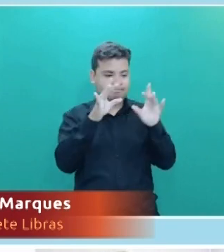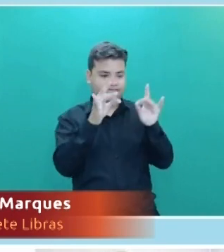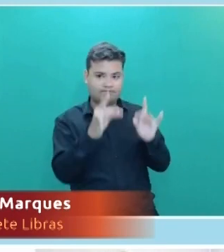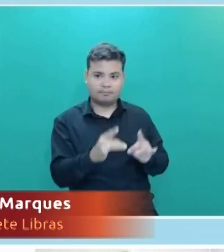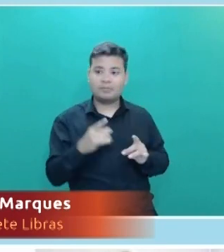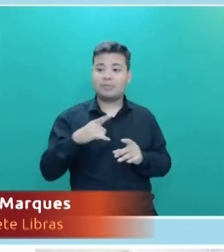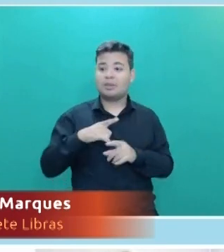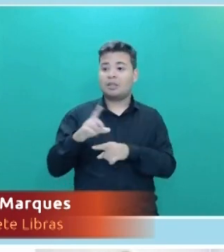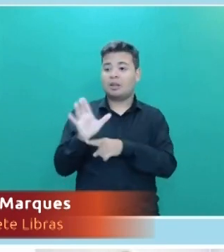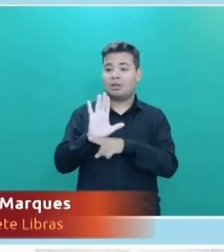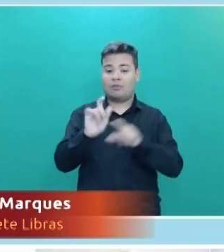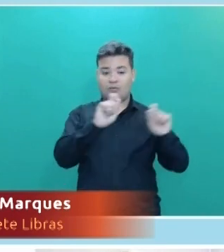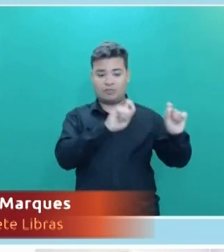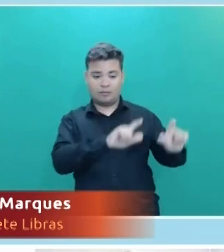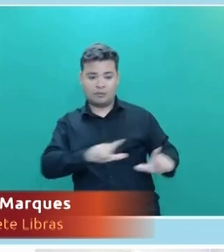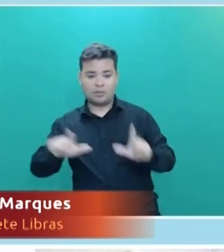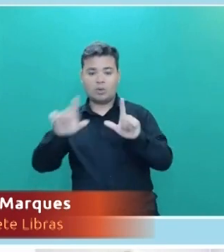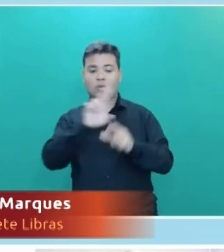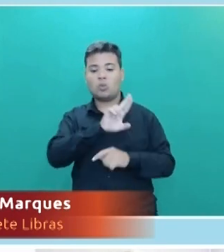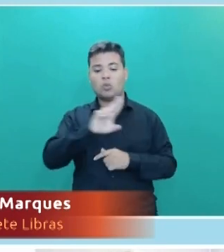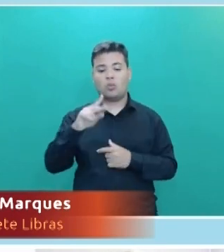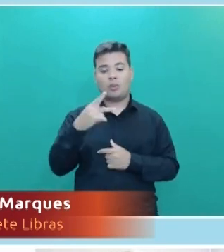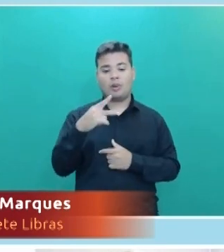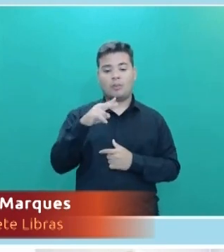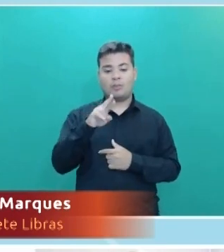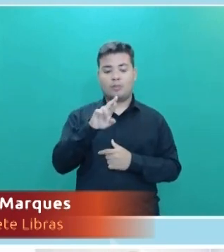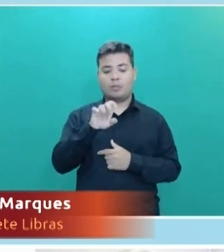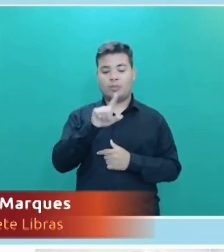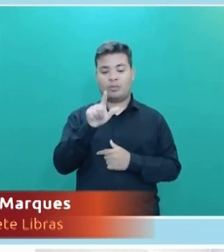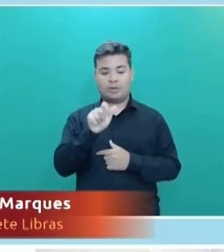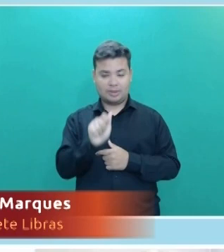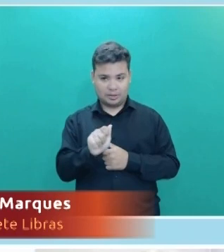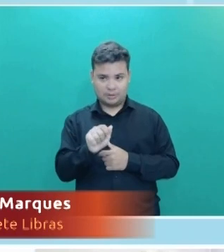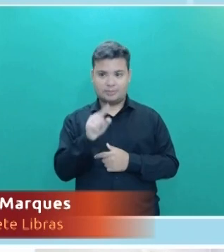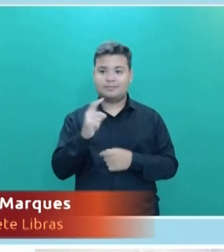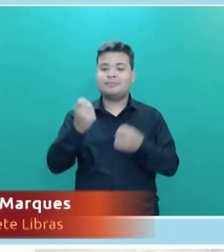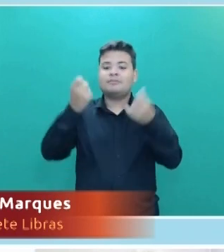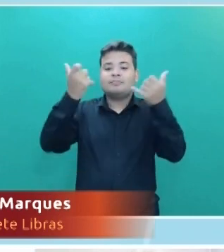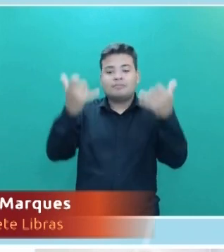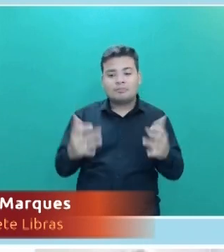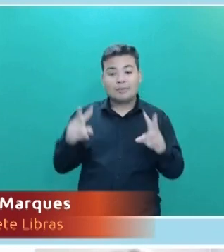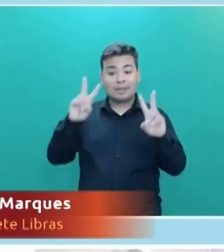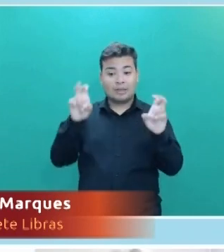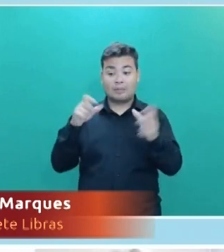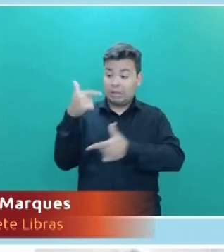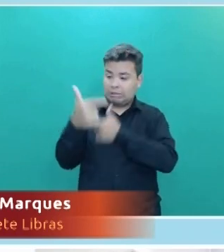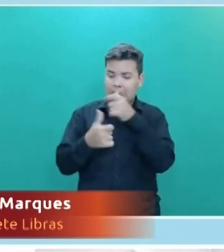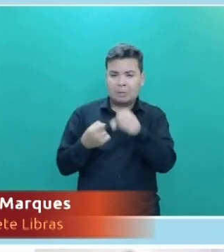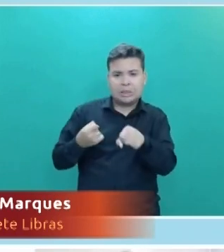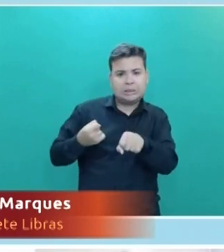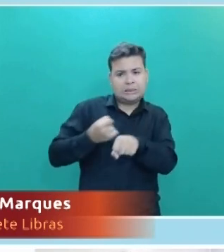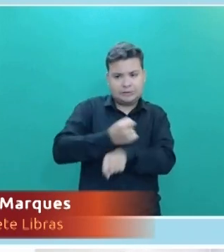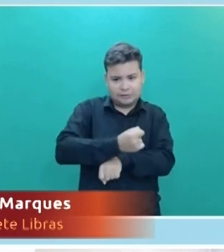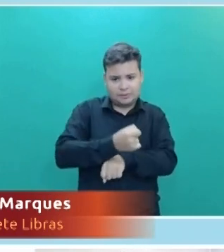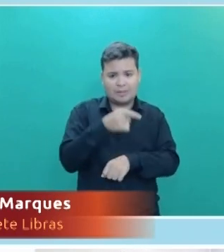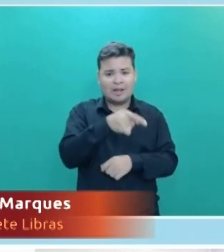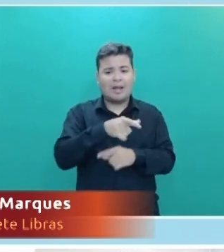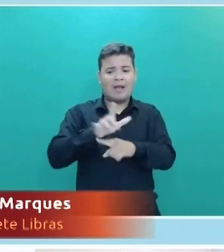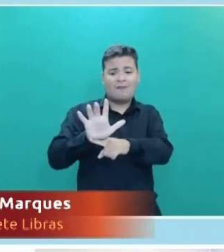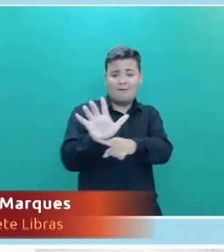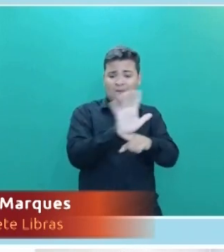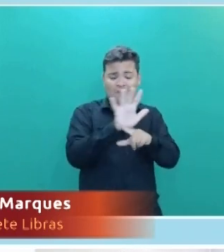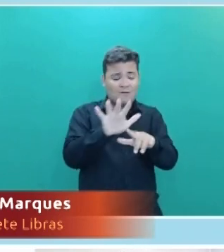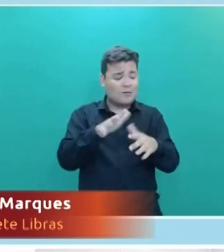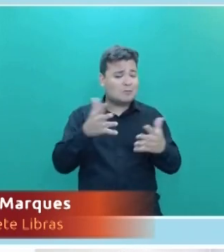filme Pureza, com a Dira Paz. Fala sobre trabalho escravo, é um trabalho magnífico que eles